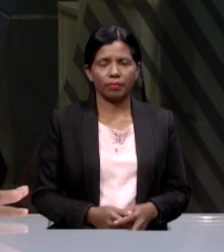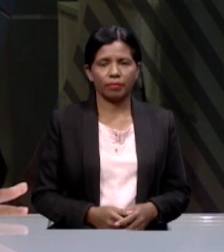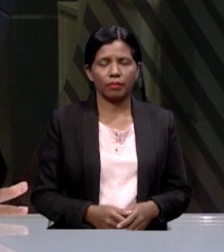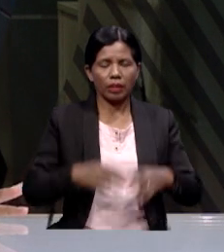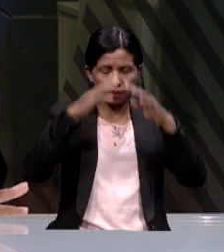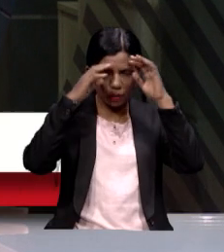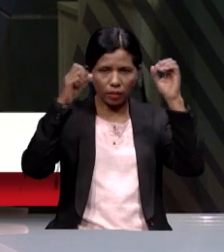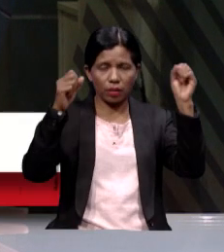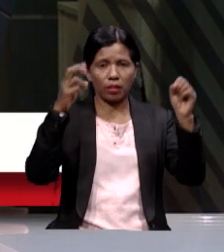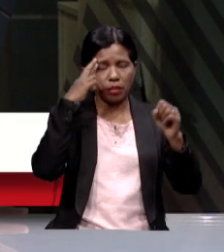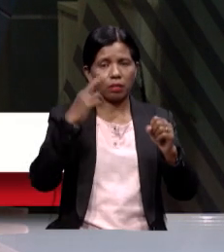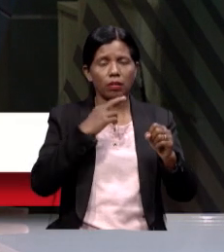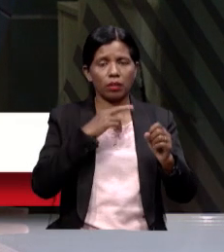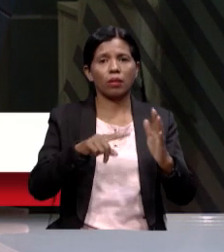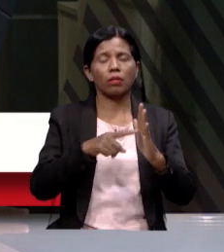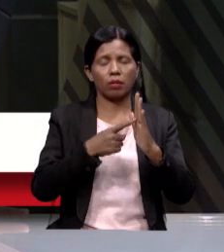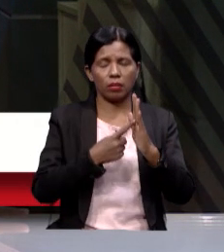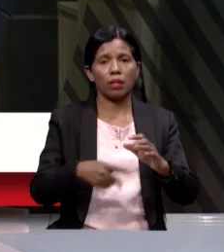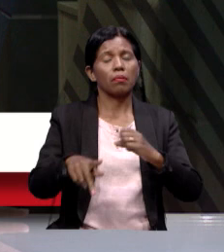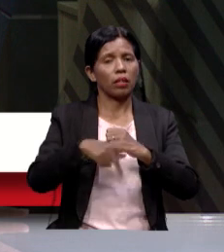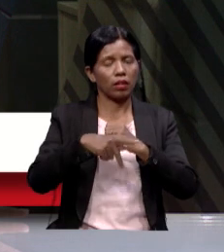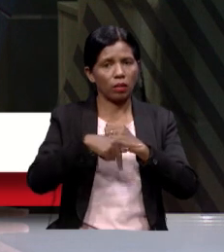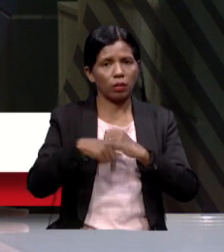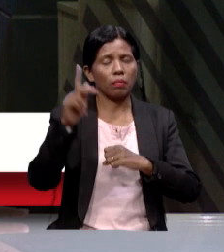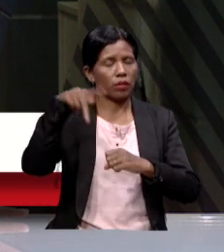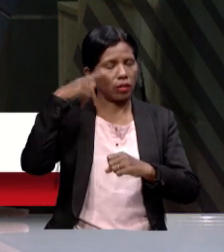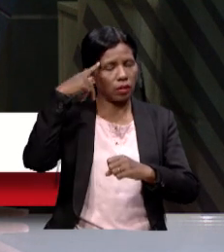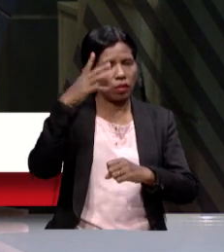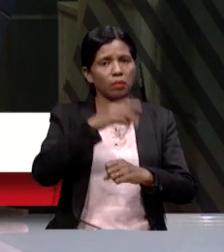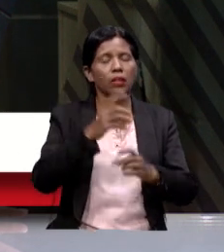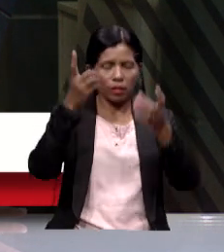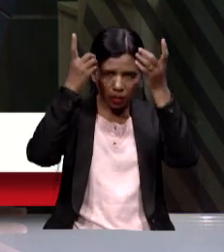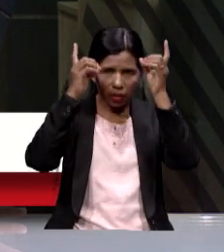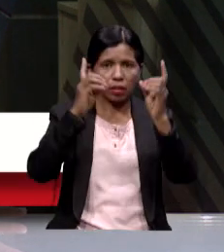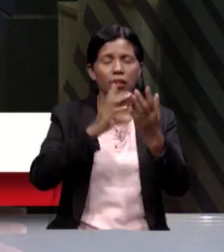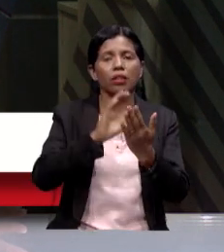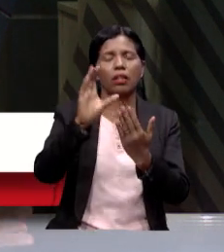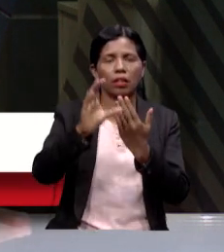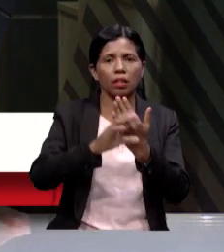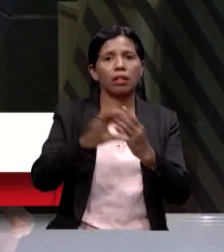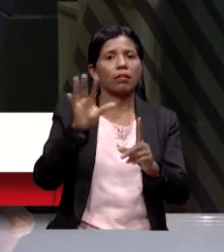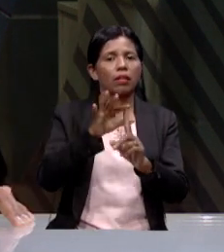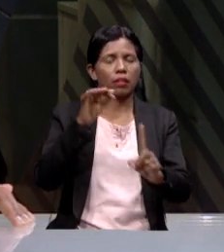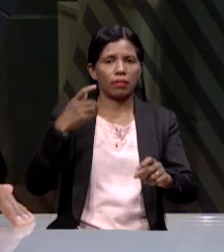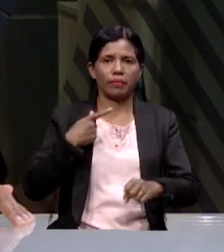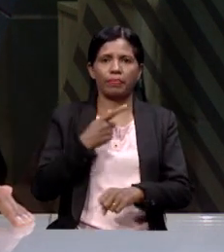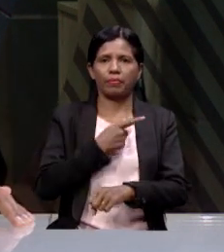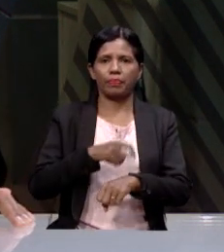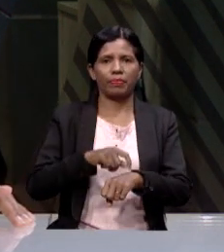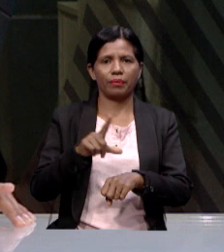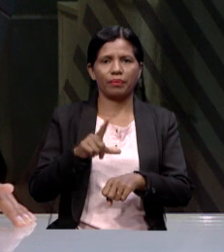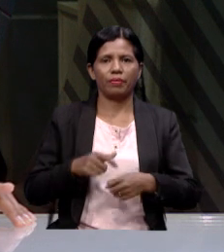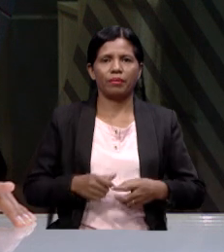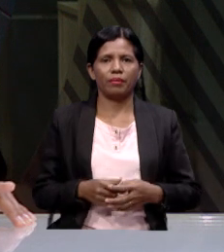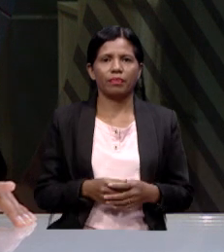Presidente Republika Huron Opinião, si partido político Sira Moloch decreta calendário ba eleição parlamentar.